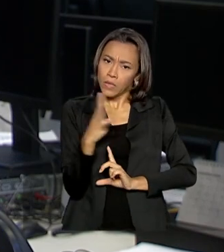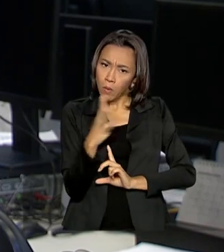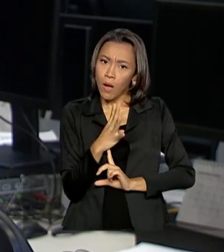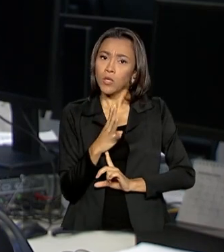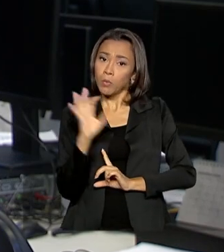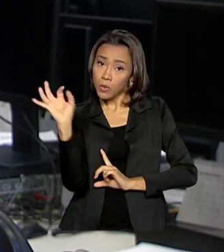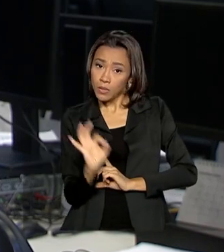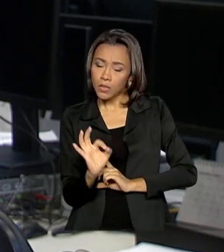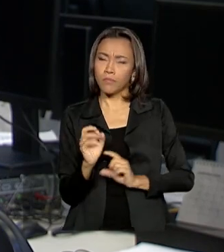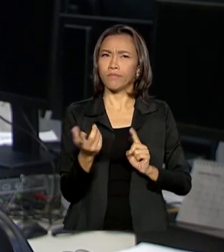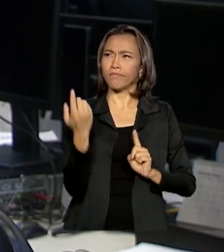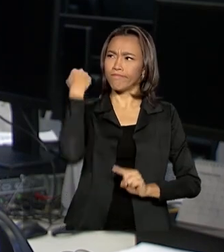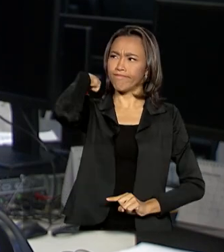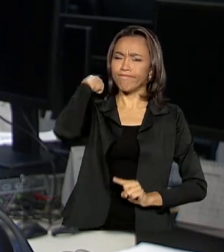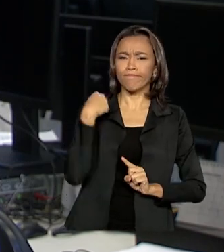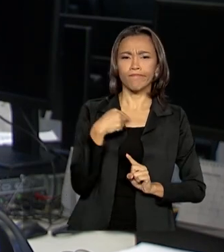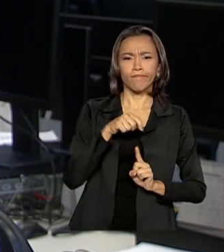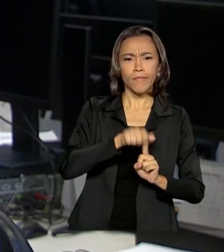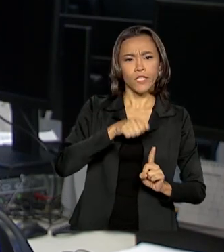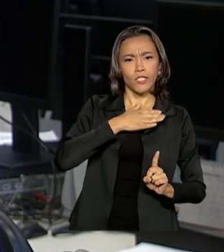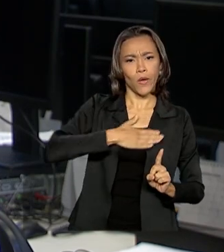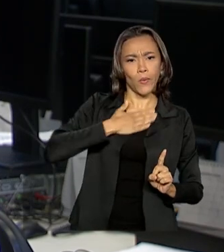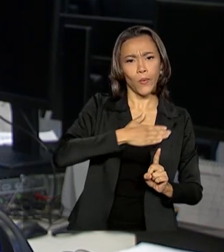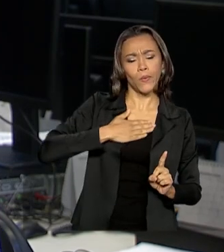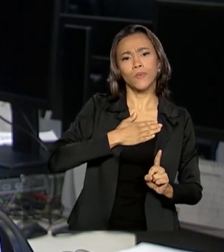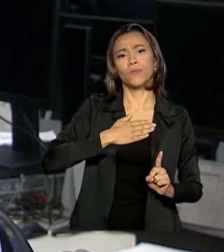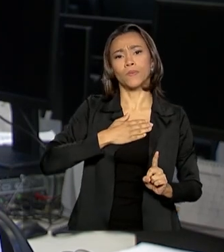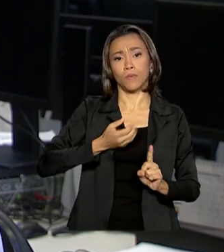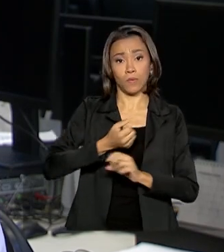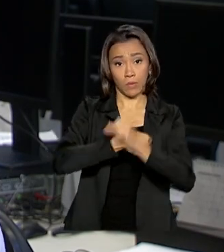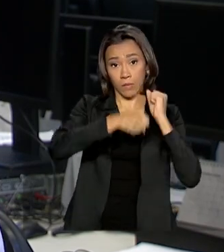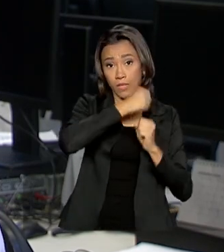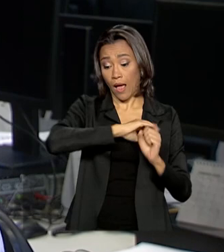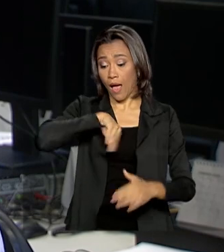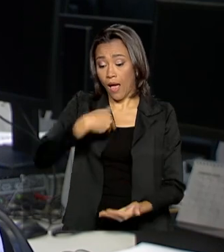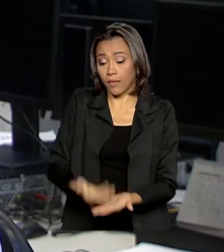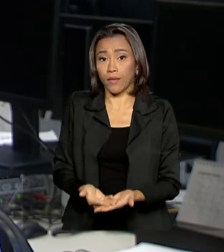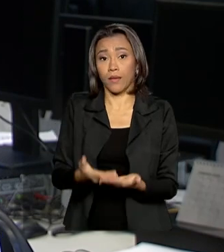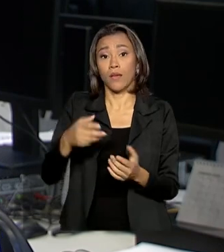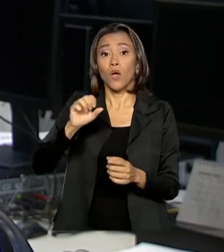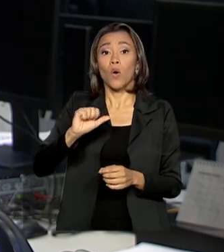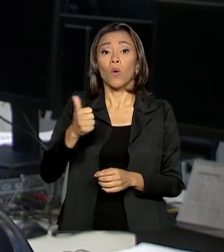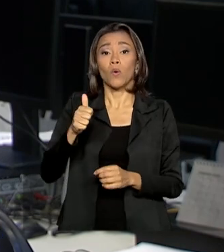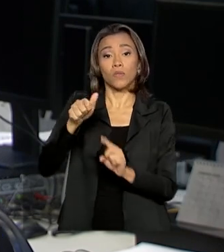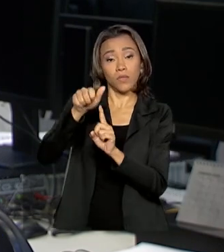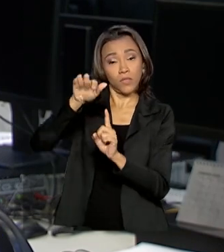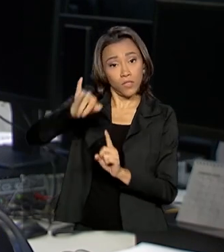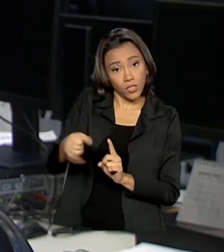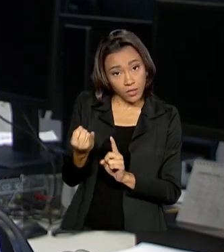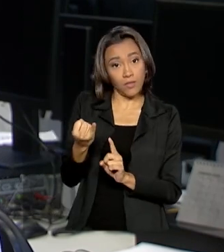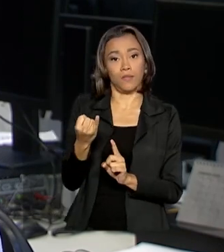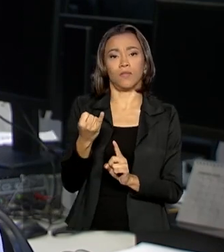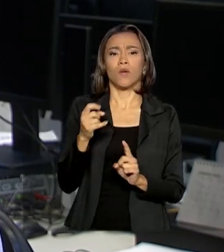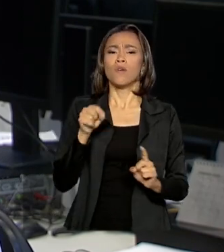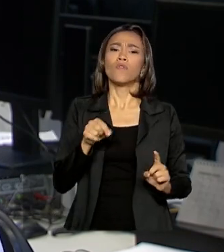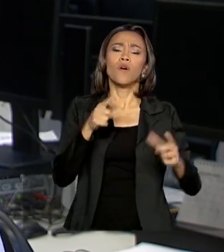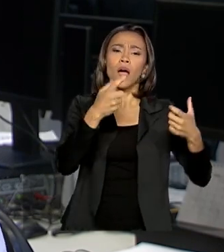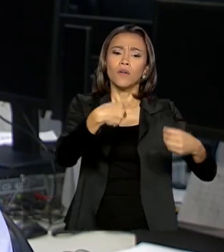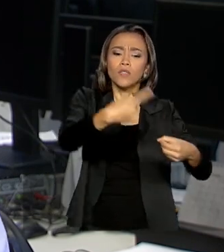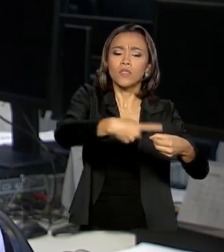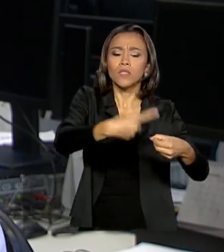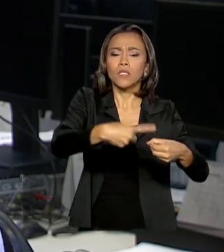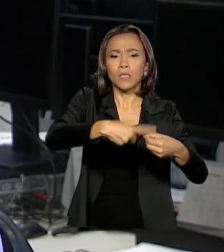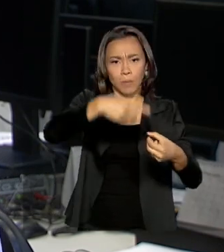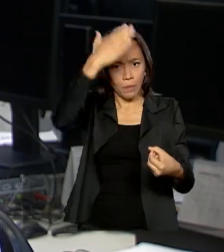entre agosto do ano passado até o dia 11 de janeiro deste ano. As maiores reduções foram em Ananindeua, no